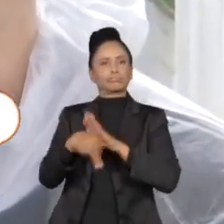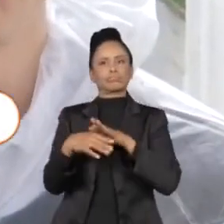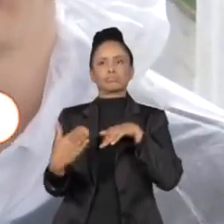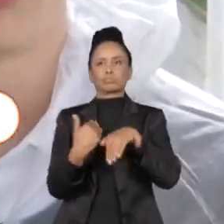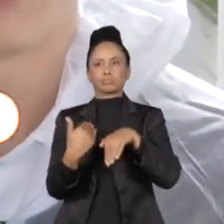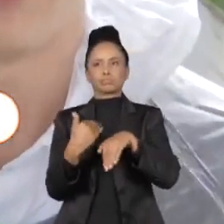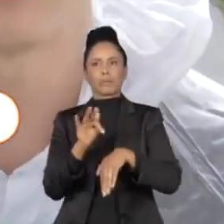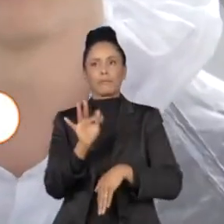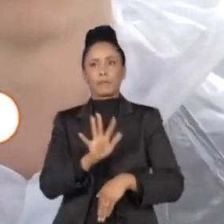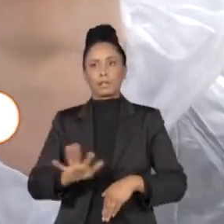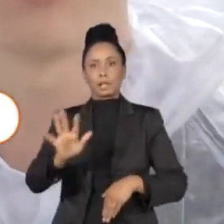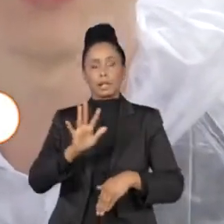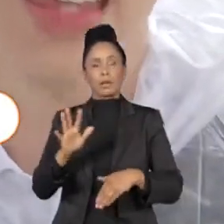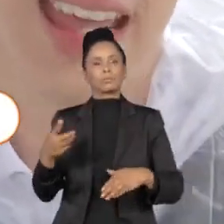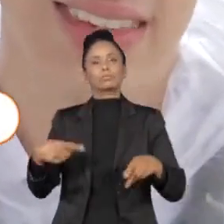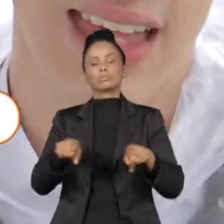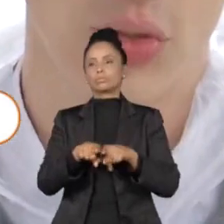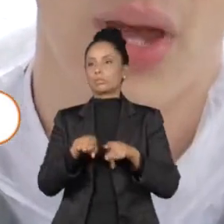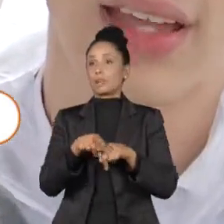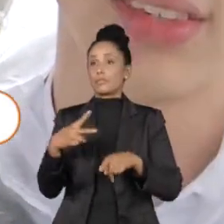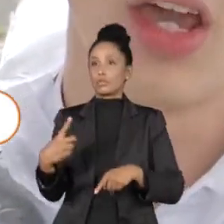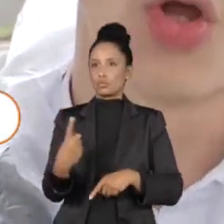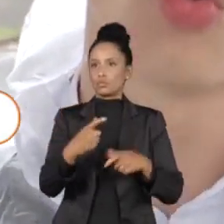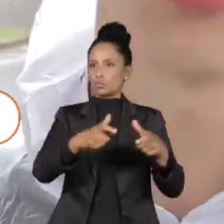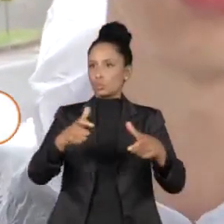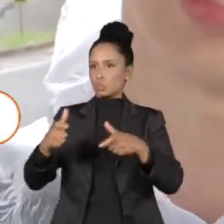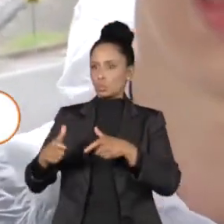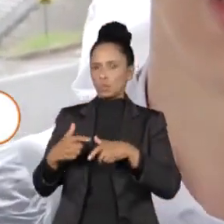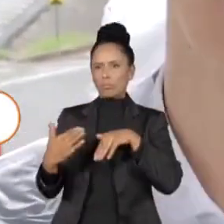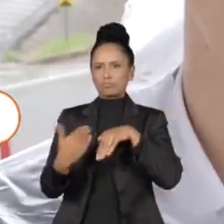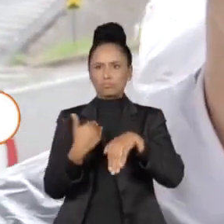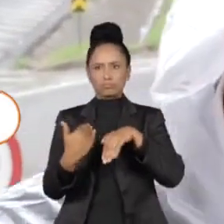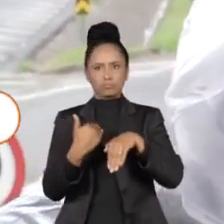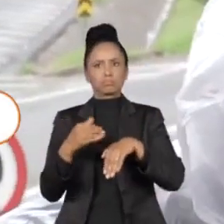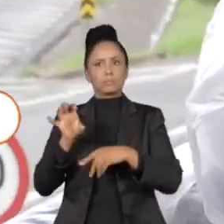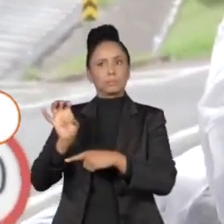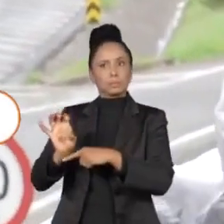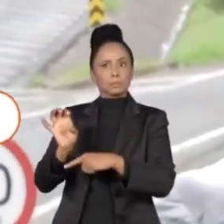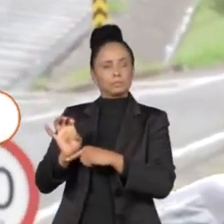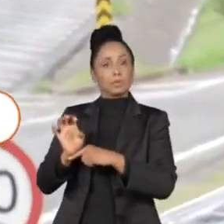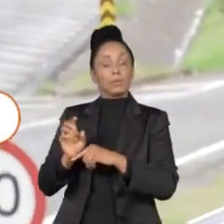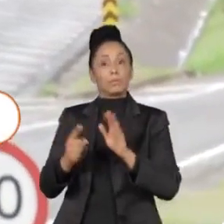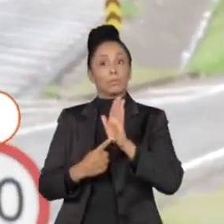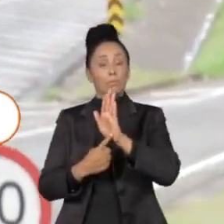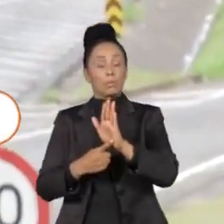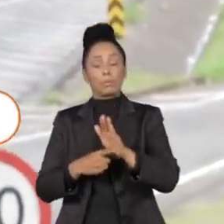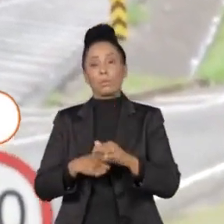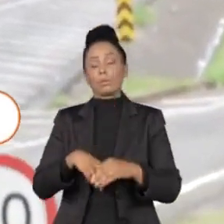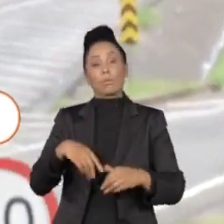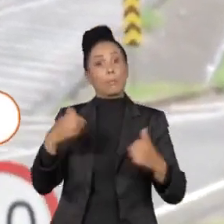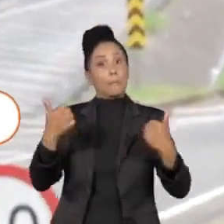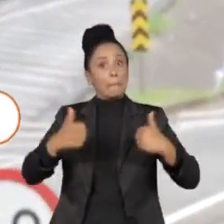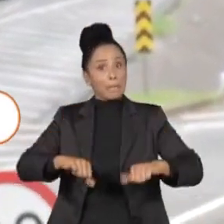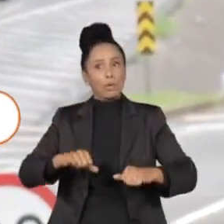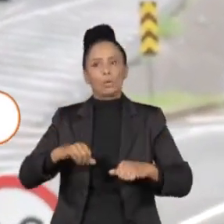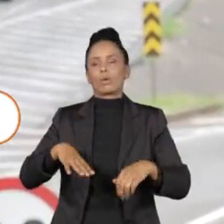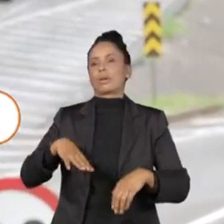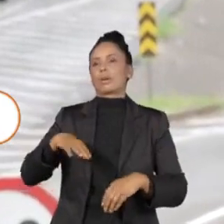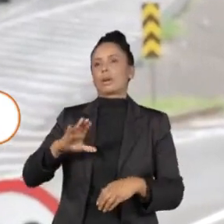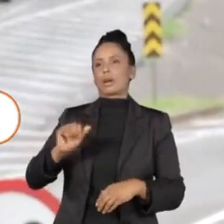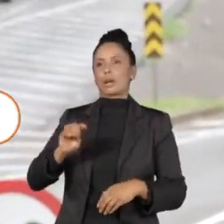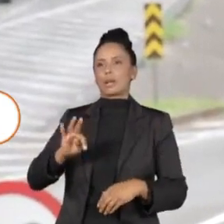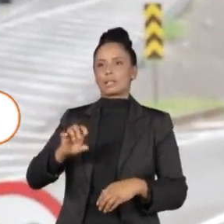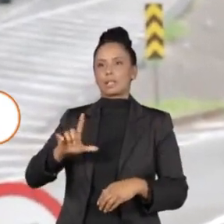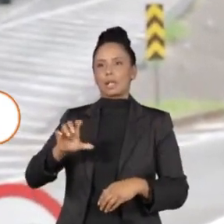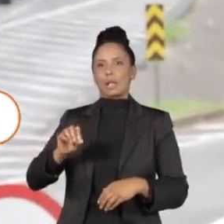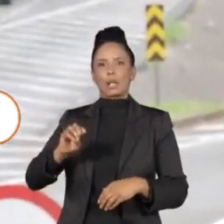mais 21 em rodovias estaduais, com destaque aí para a rodovia Presidente Dutra e também Castelo Branco, que cortam